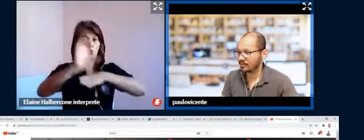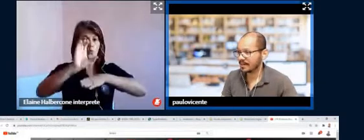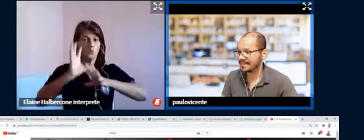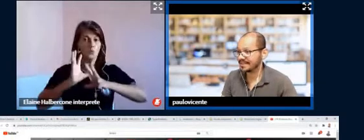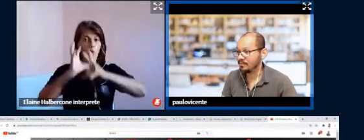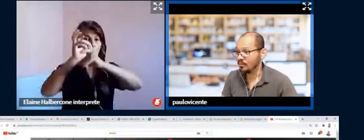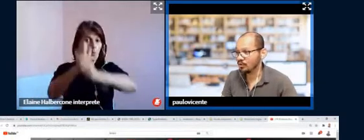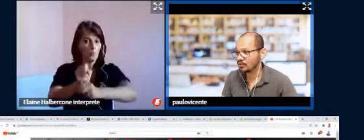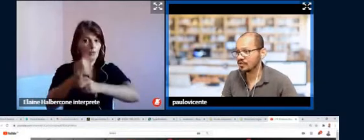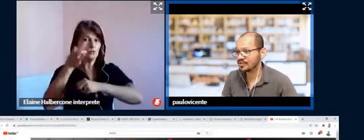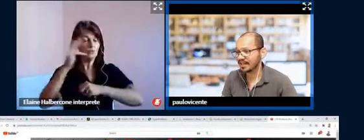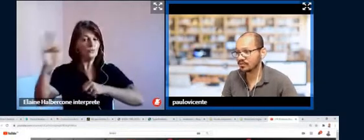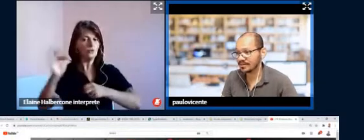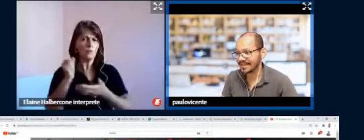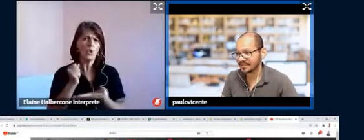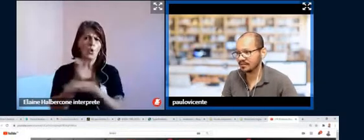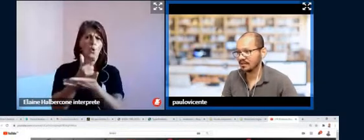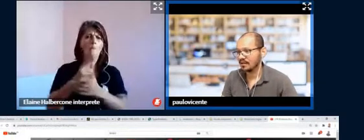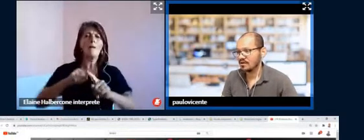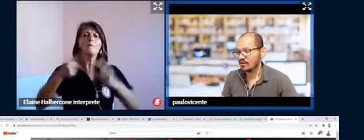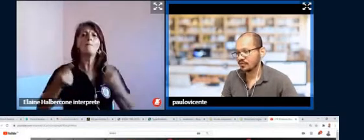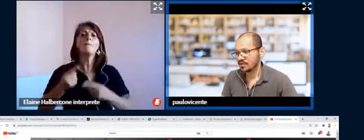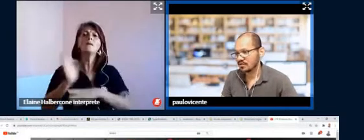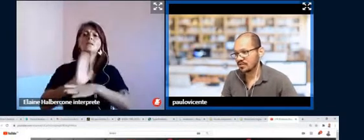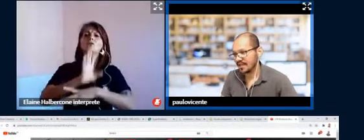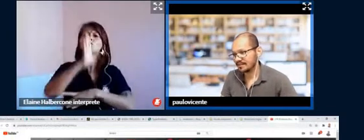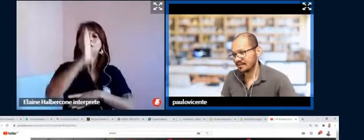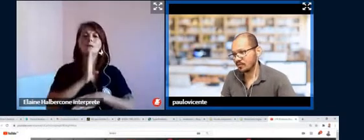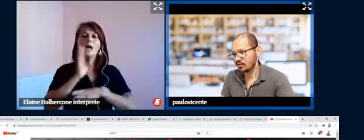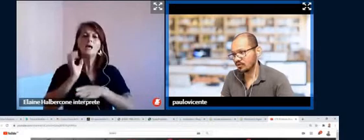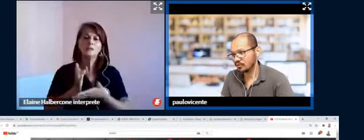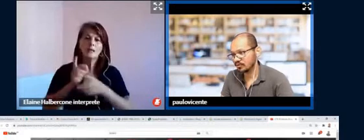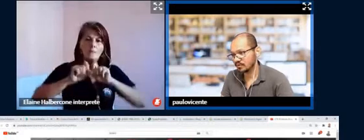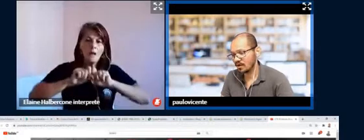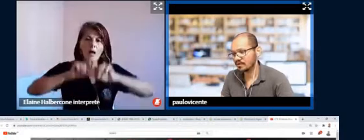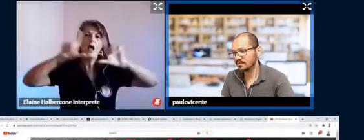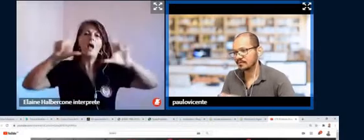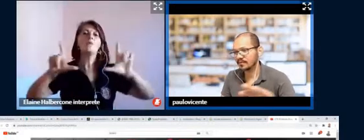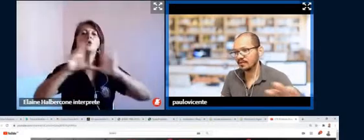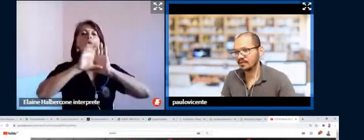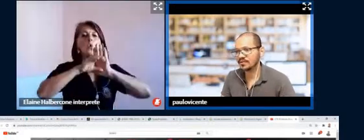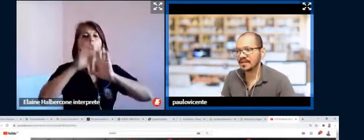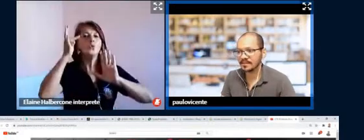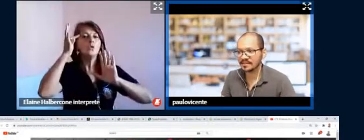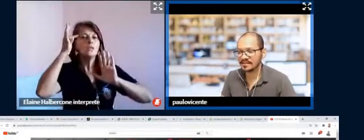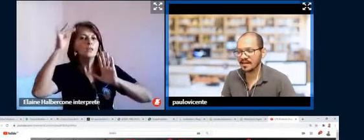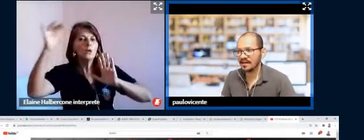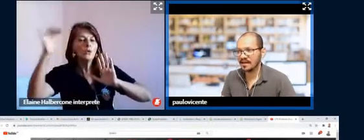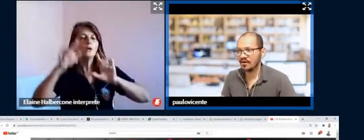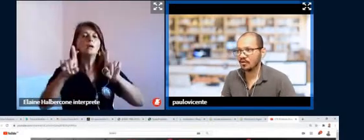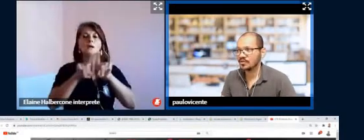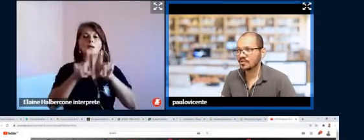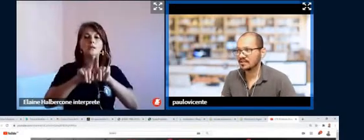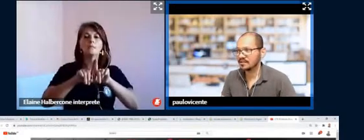você pode comprar, mas ele tem muitos vídeos gratuitos aqui, onde você consegue acessar o conteúdo teórico e consegue também